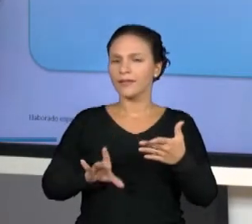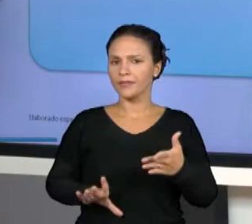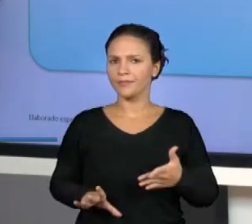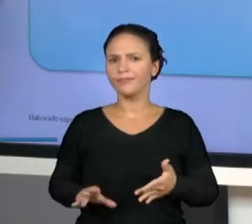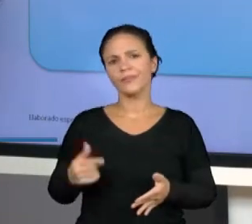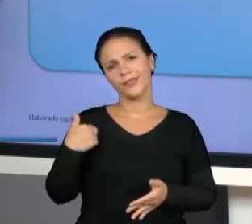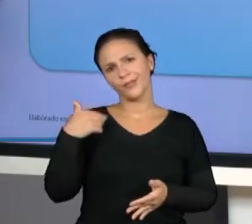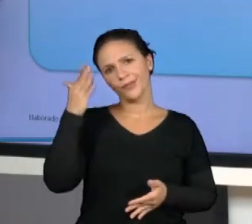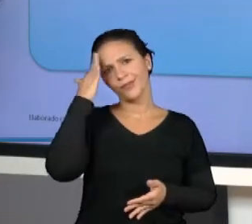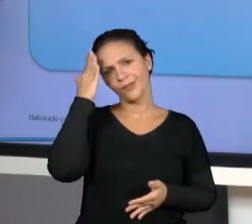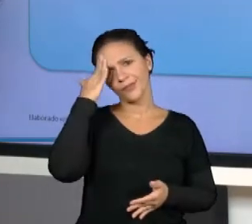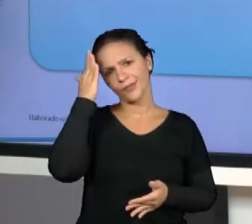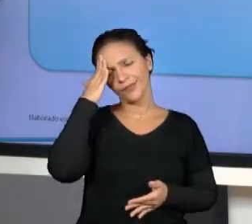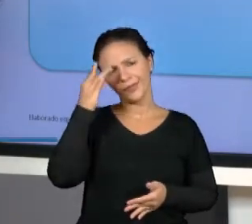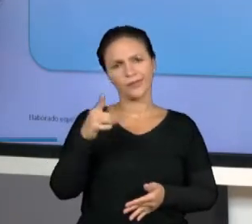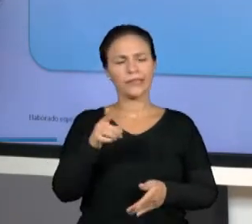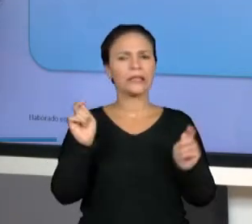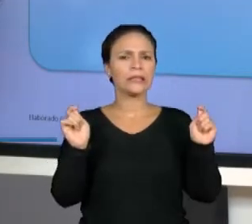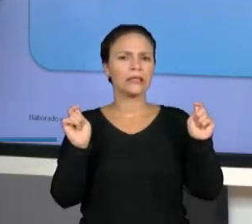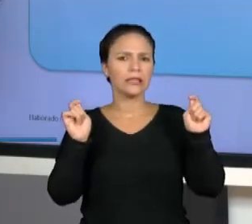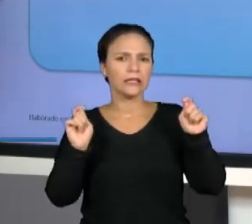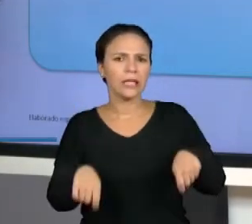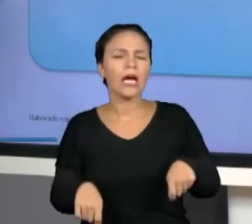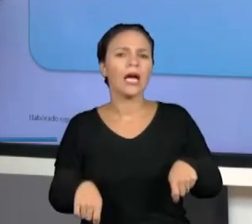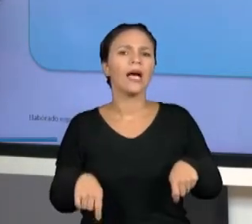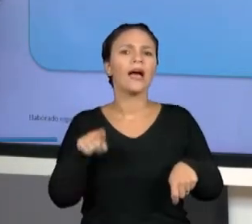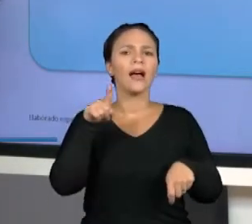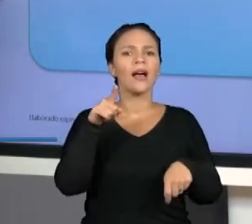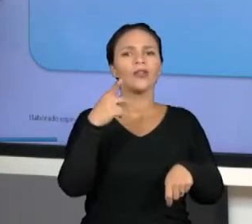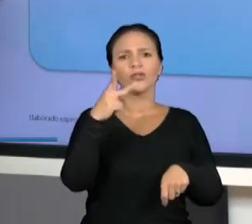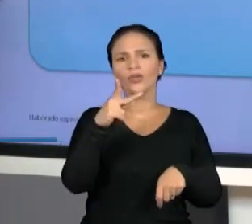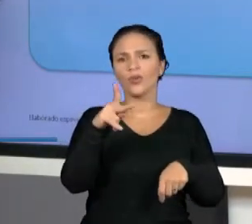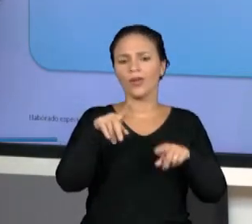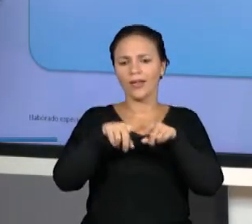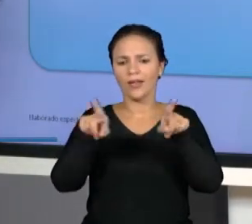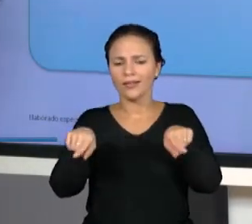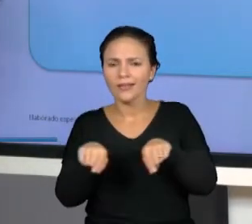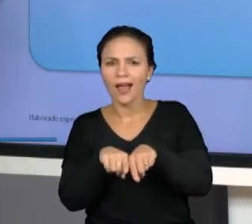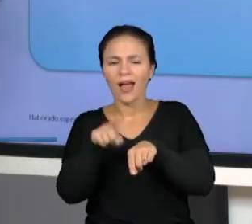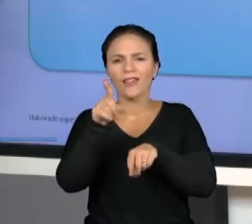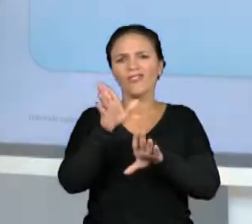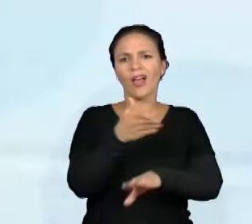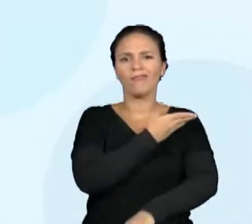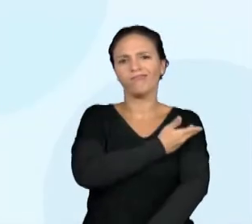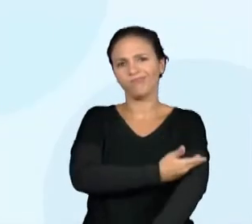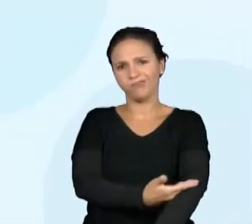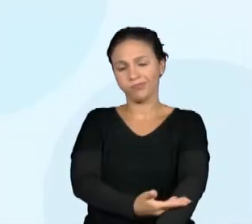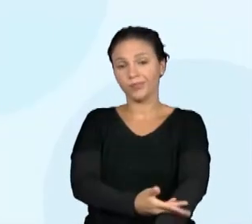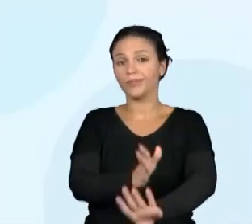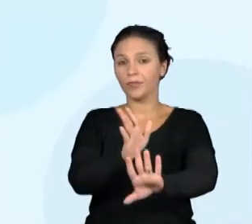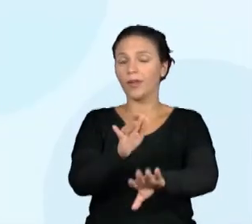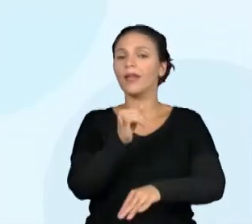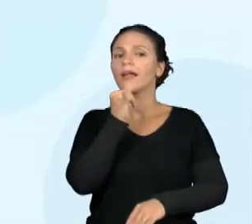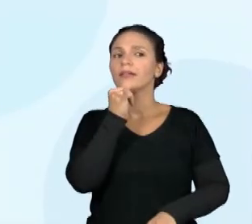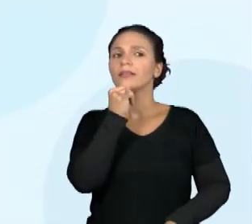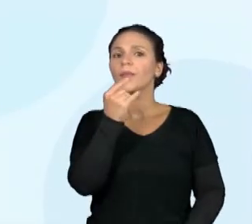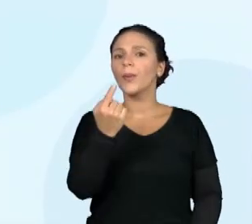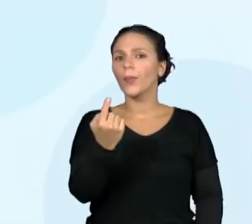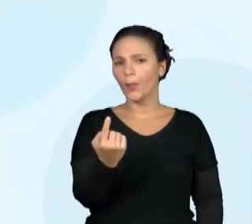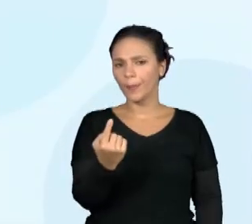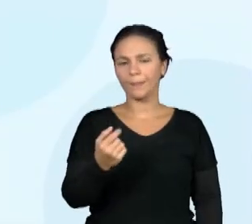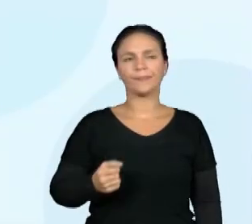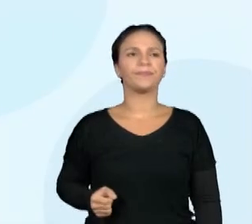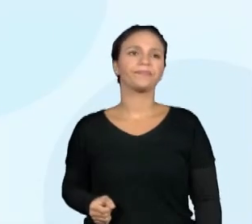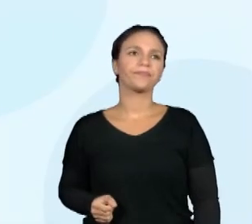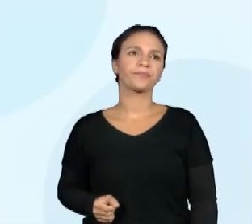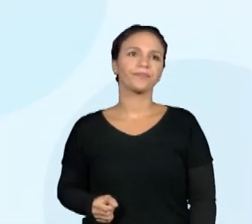vocês devem realizar algum tipo de estratégia dessas aí na sua escola. Então, olha só, a primeira estratégia que a gente vai explorar